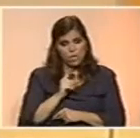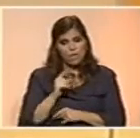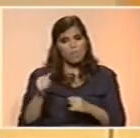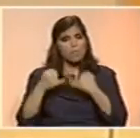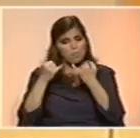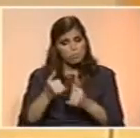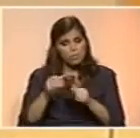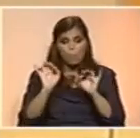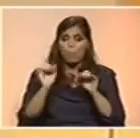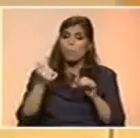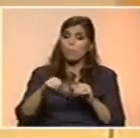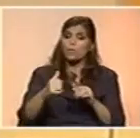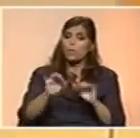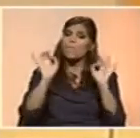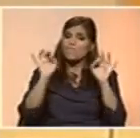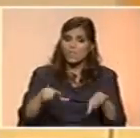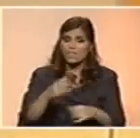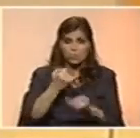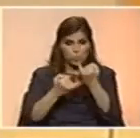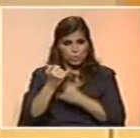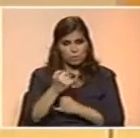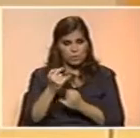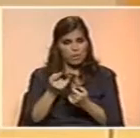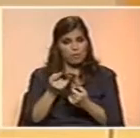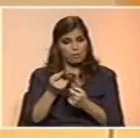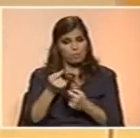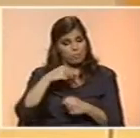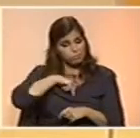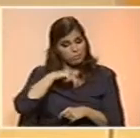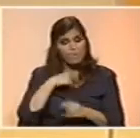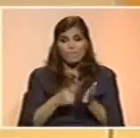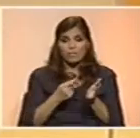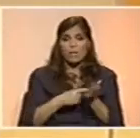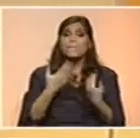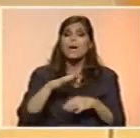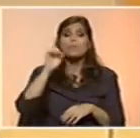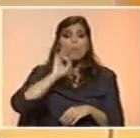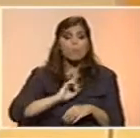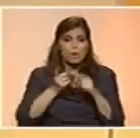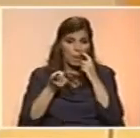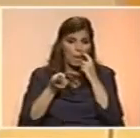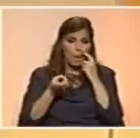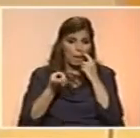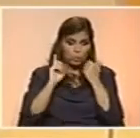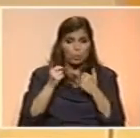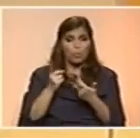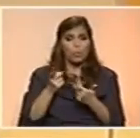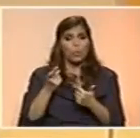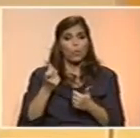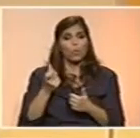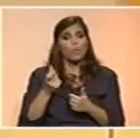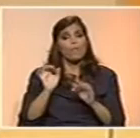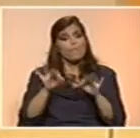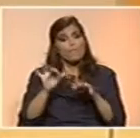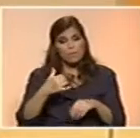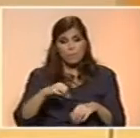num sentido de substituição dos estrogénios que estão em falta, mas numa mulher em que não está na fase pós-menopausa e não tem carência